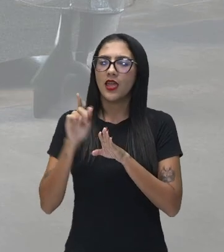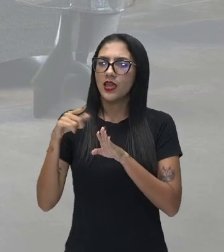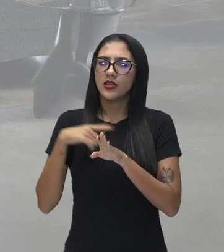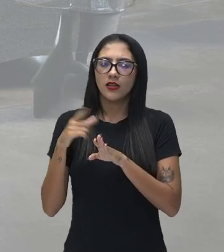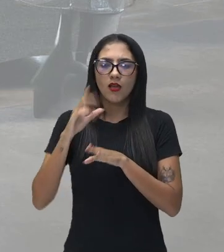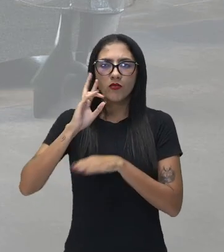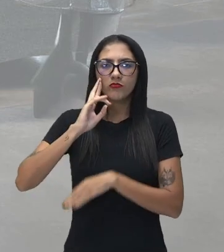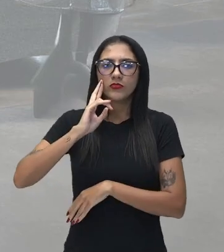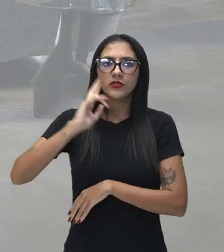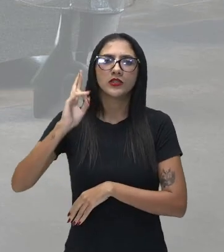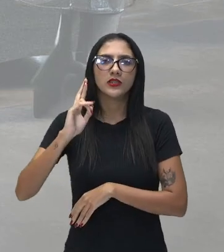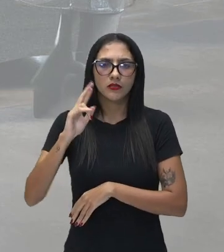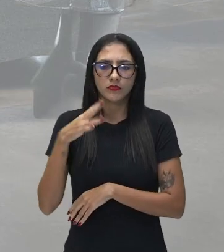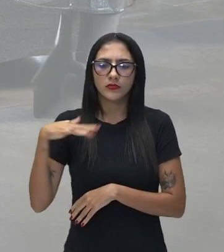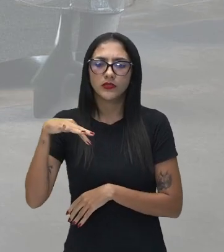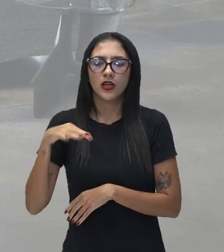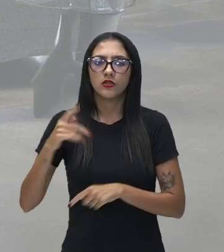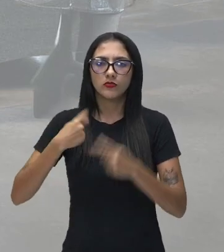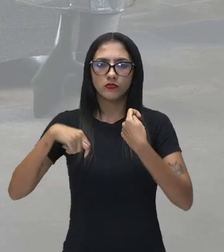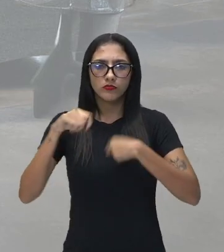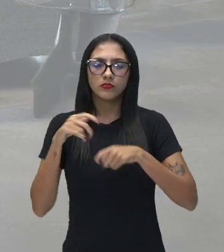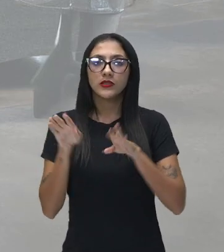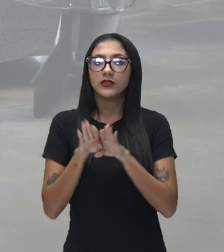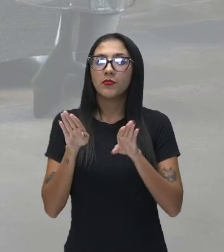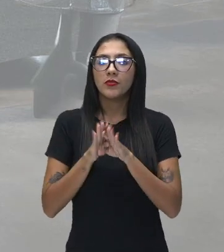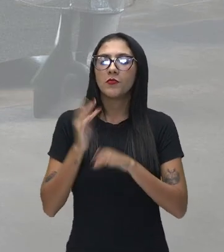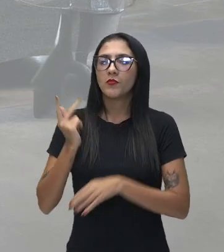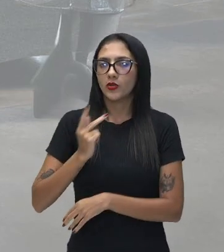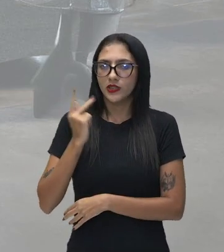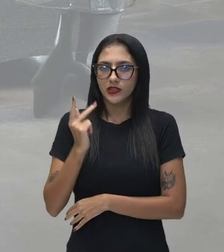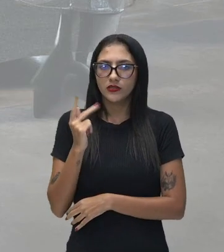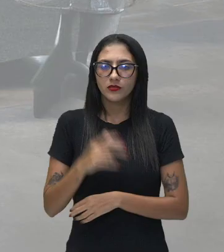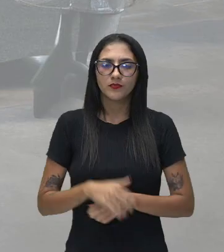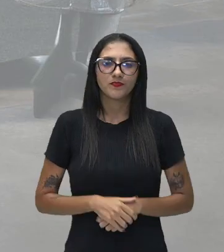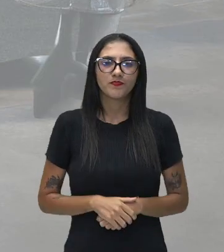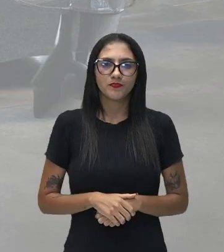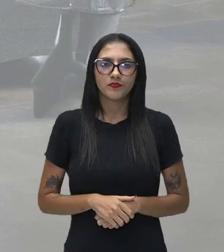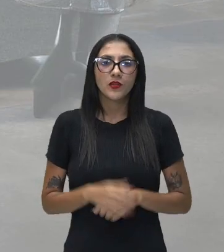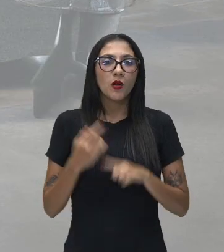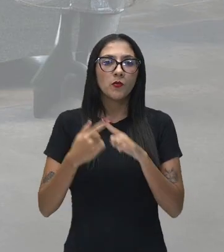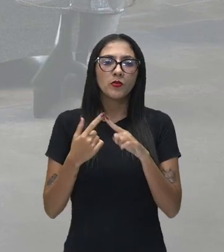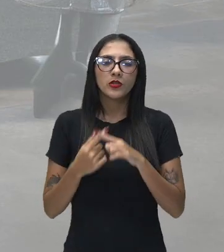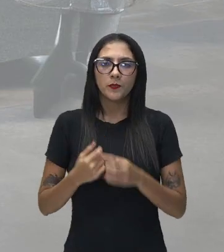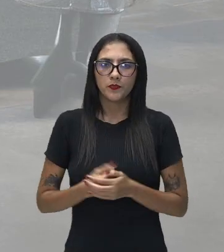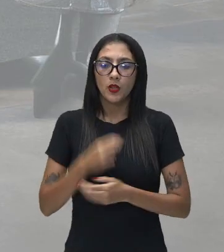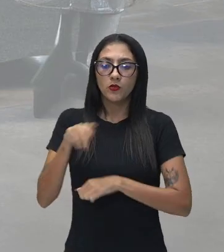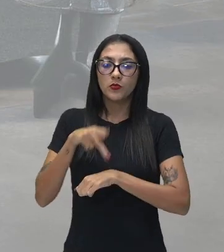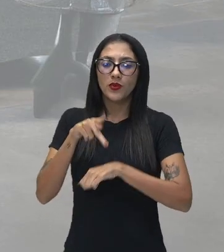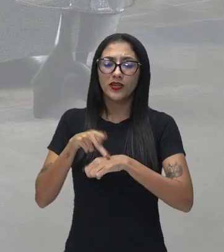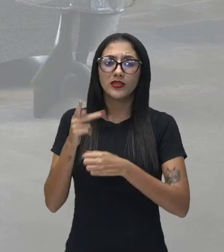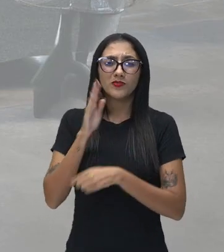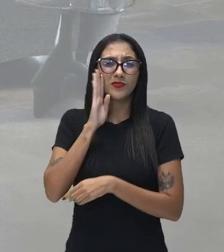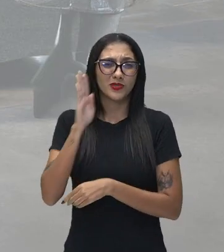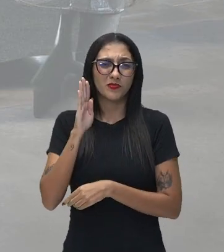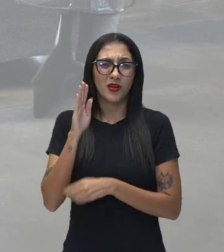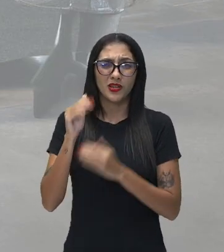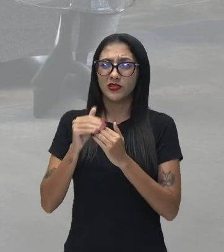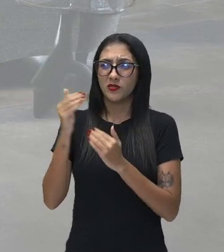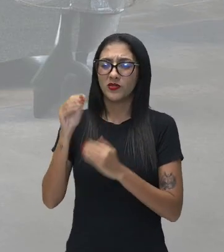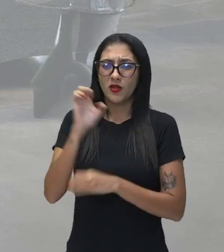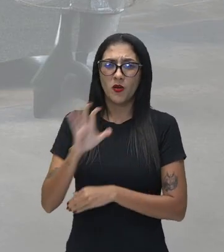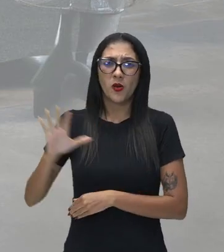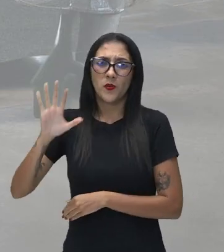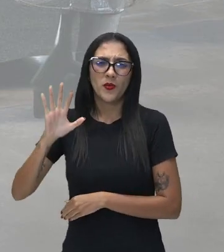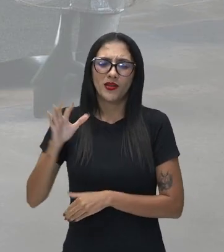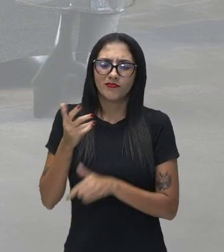liderança, de economia e de política no mundo também. Por quê? Porque as potências europeias estavam quebradas, a indústria europeia estava